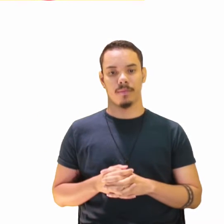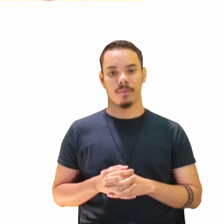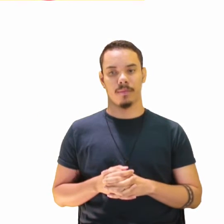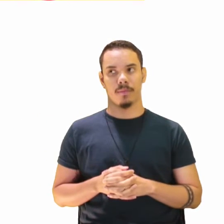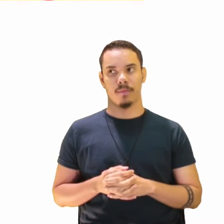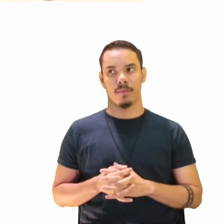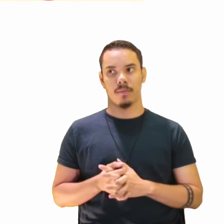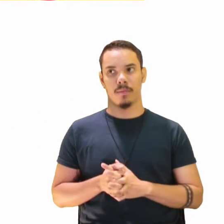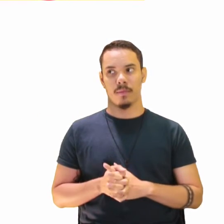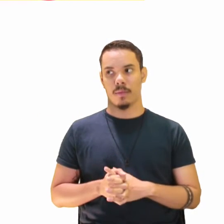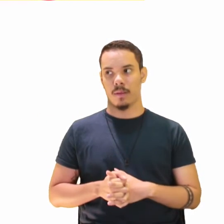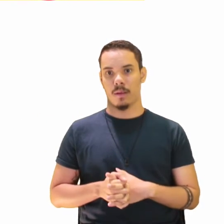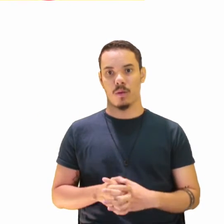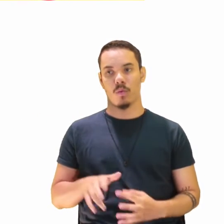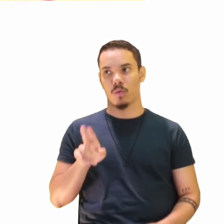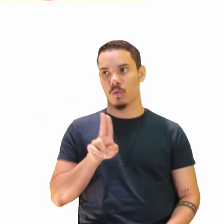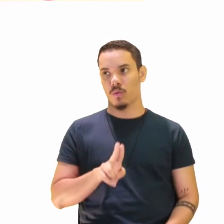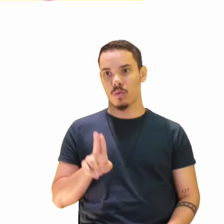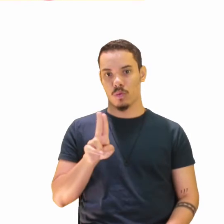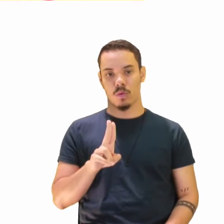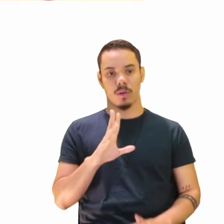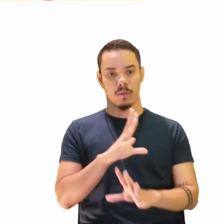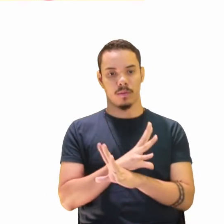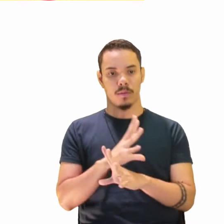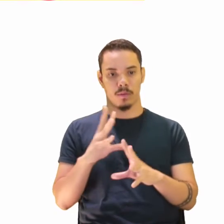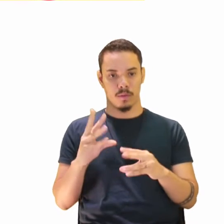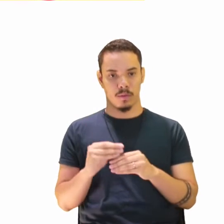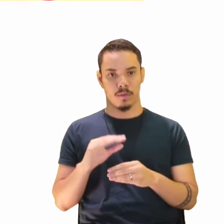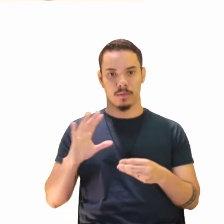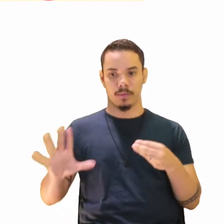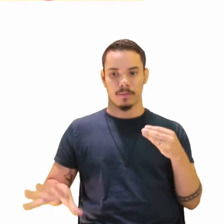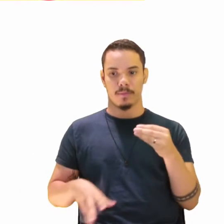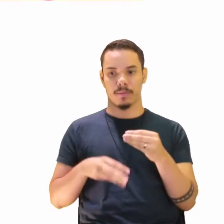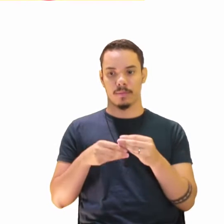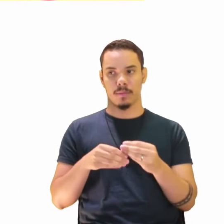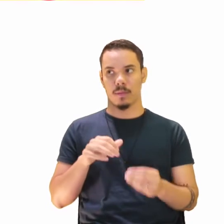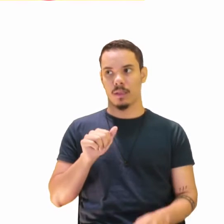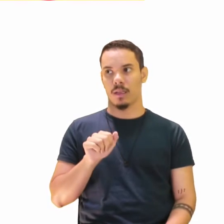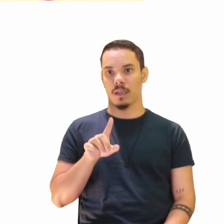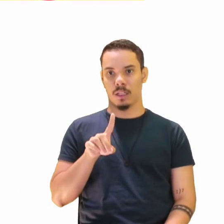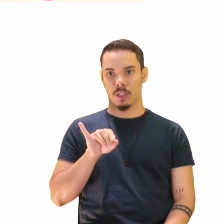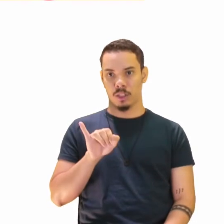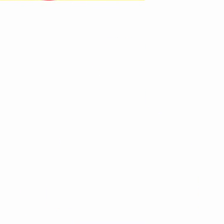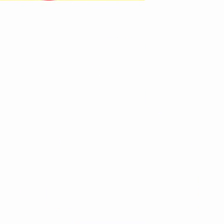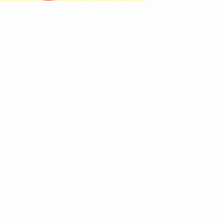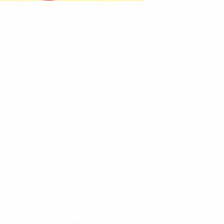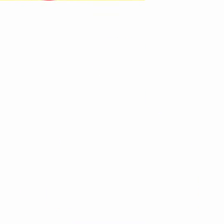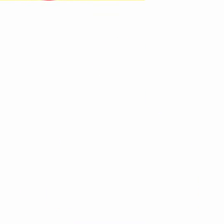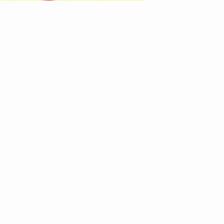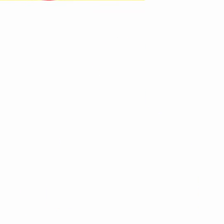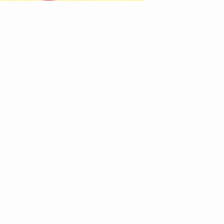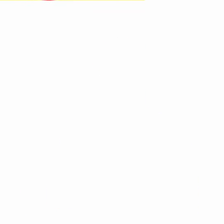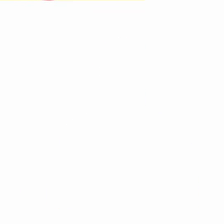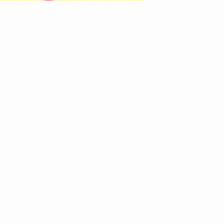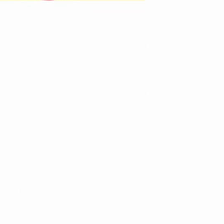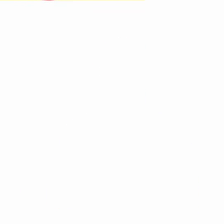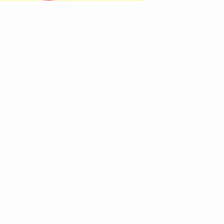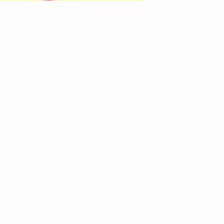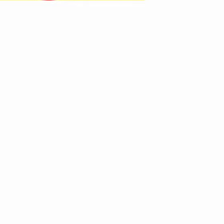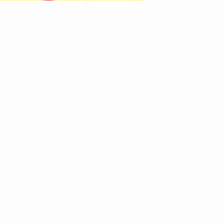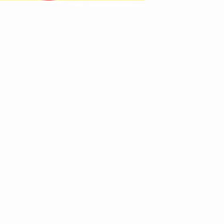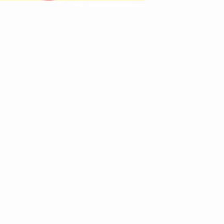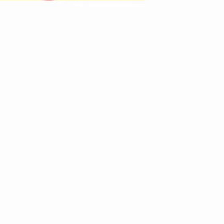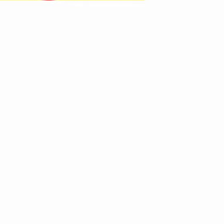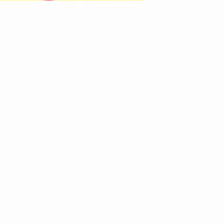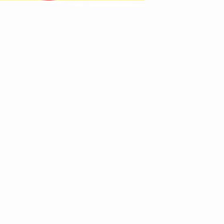uso da conjunção aditiva. Por isso essa questão de polissíndeto. E o